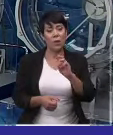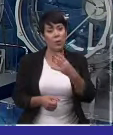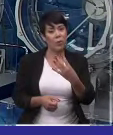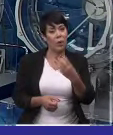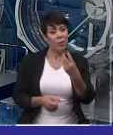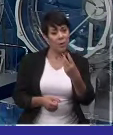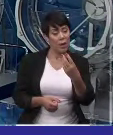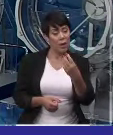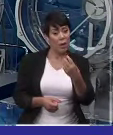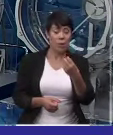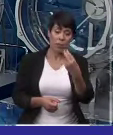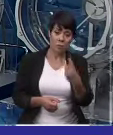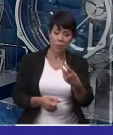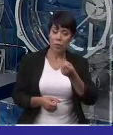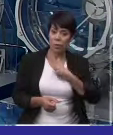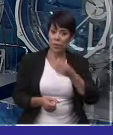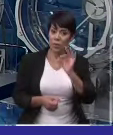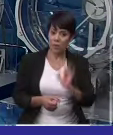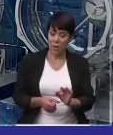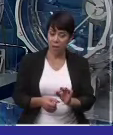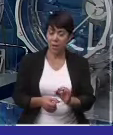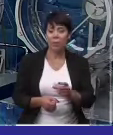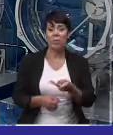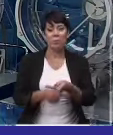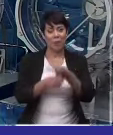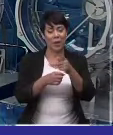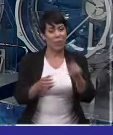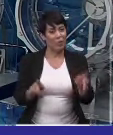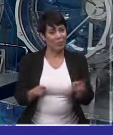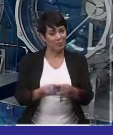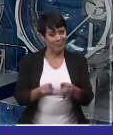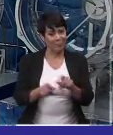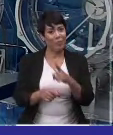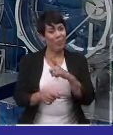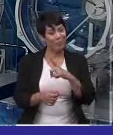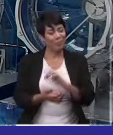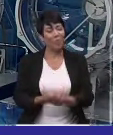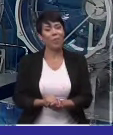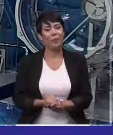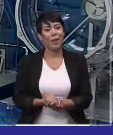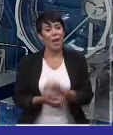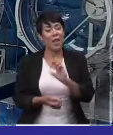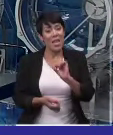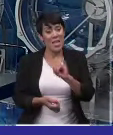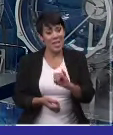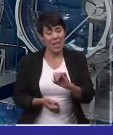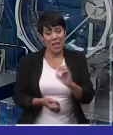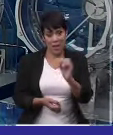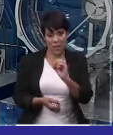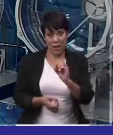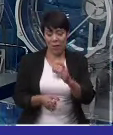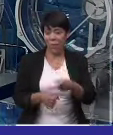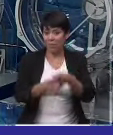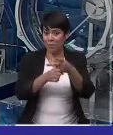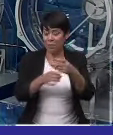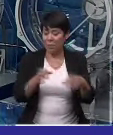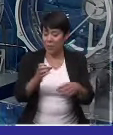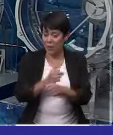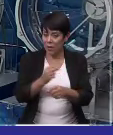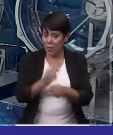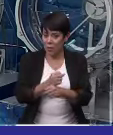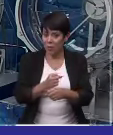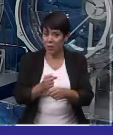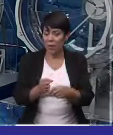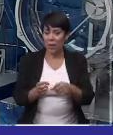ou 2 números. Lembre-se de conferir a sua aposta bem direitinho. Se ninguém acertar as 5 dezenas, o prêmio acumula e o valor fica